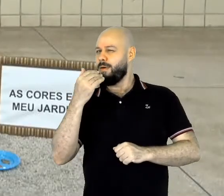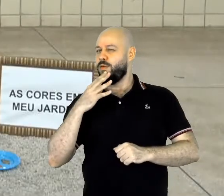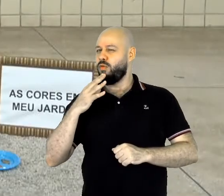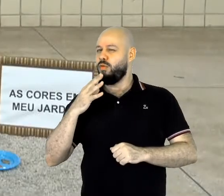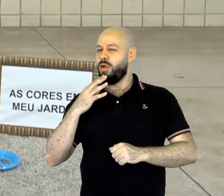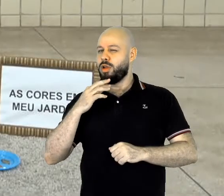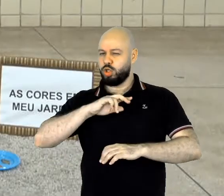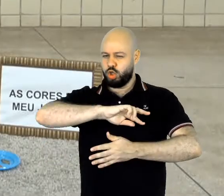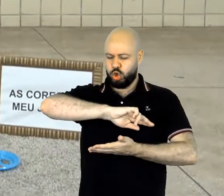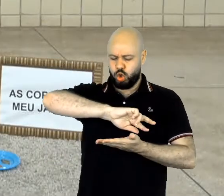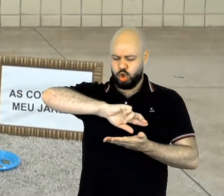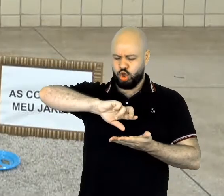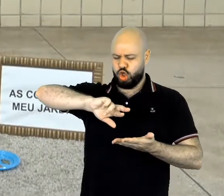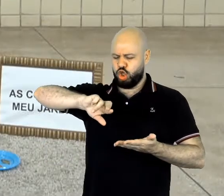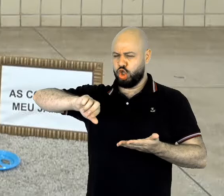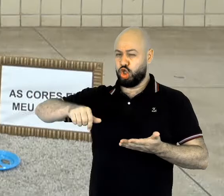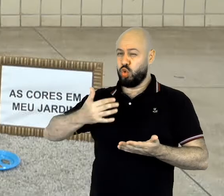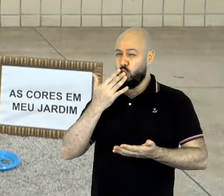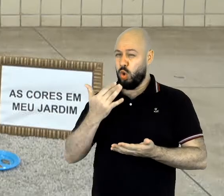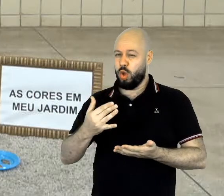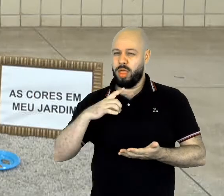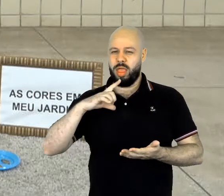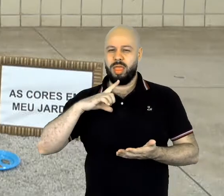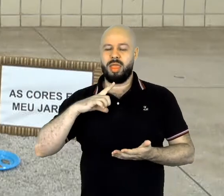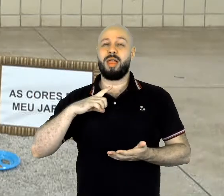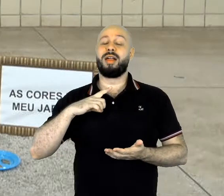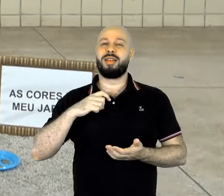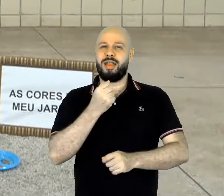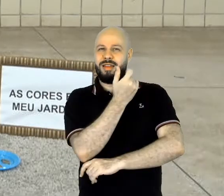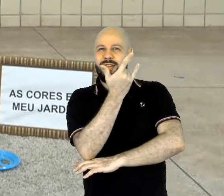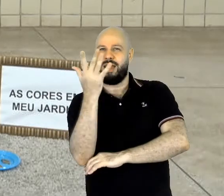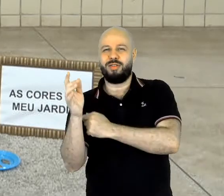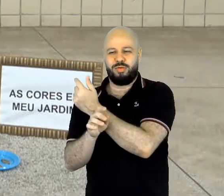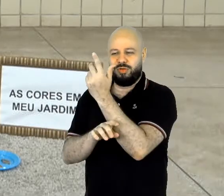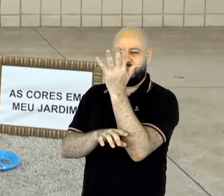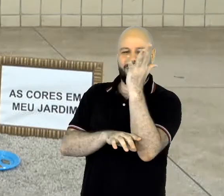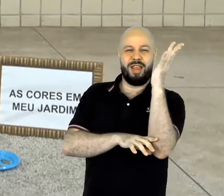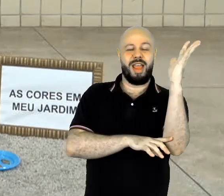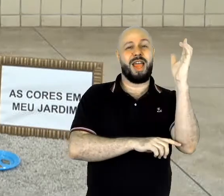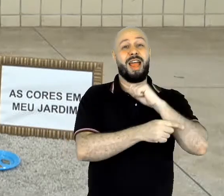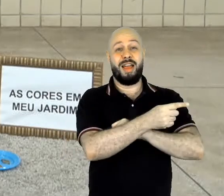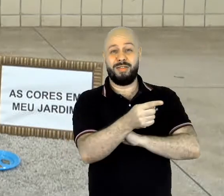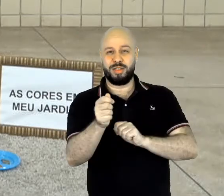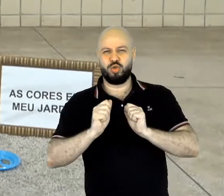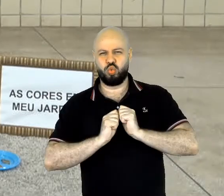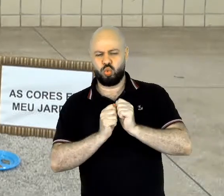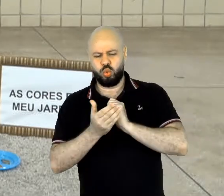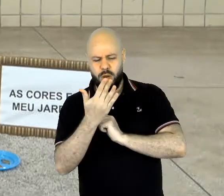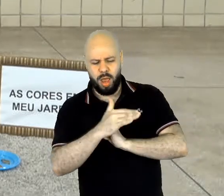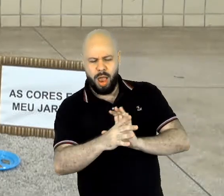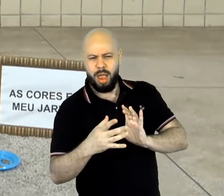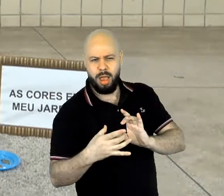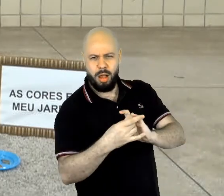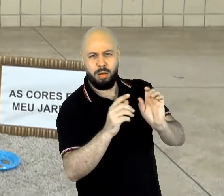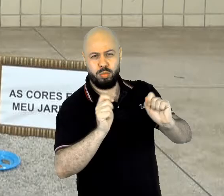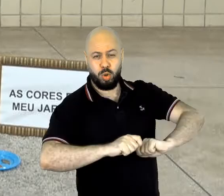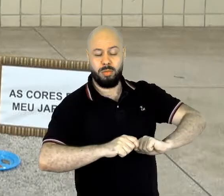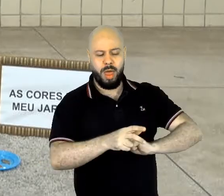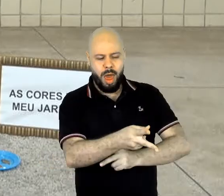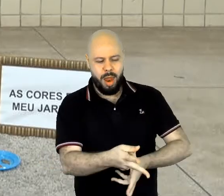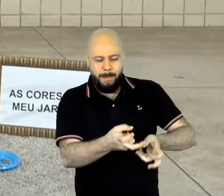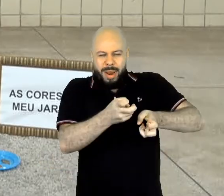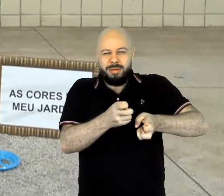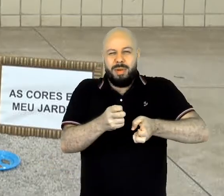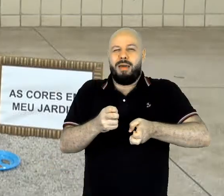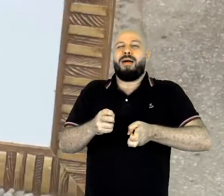a diversidade de cores tão existente da nossa natureza, que você também vai fazer com que sua criança ela perceba essas cores de uma forma bem